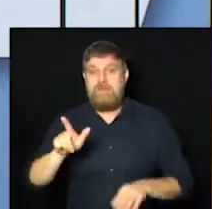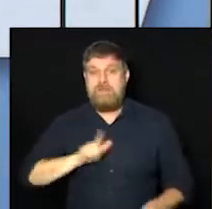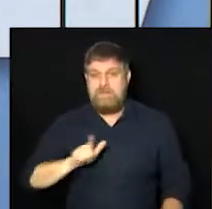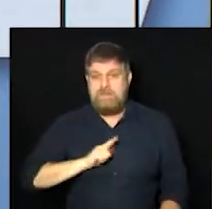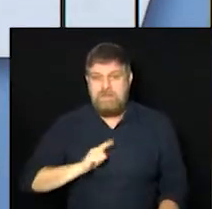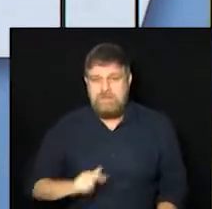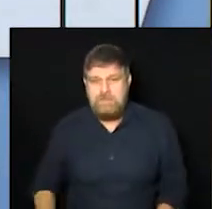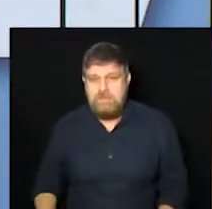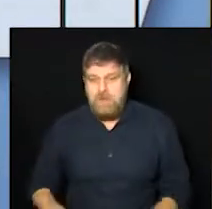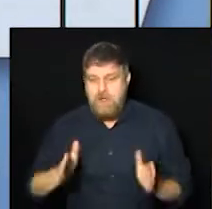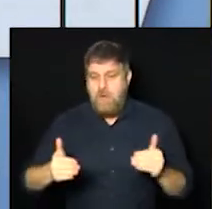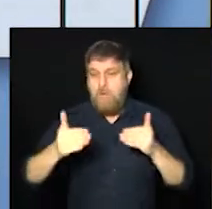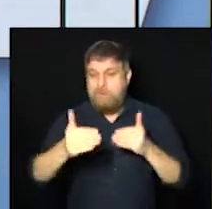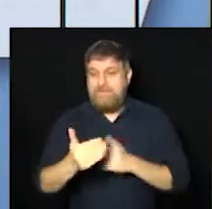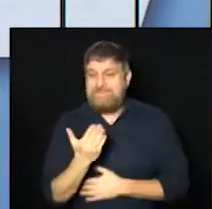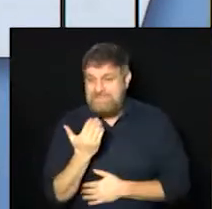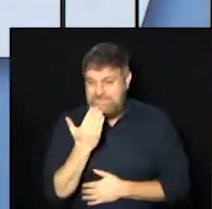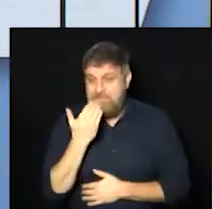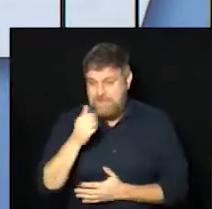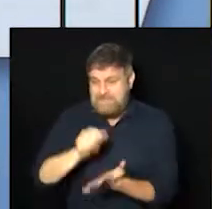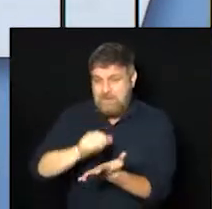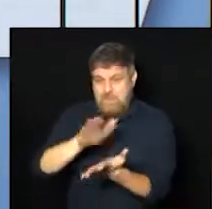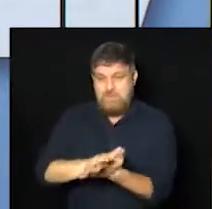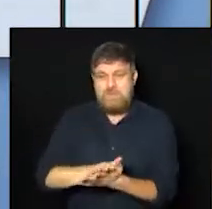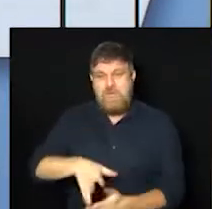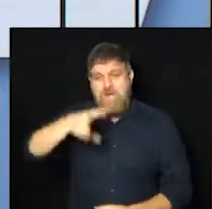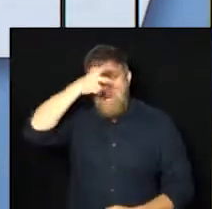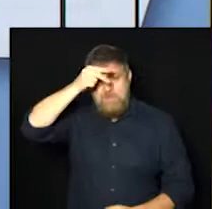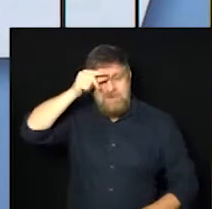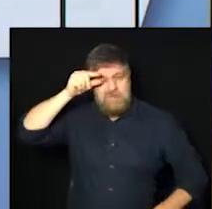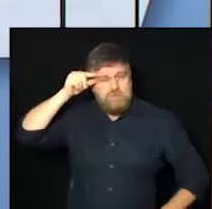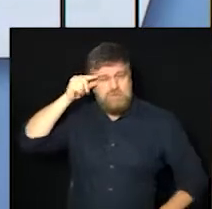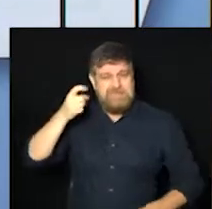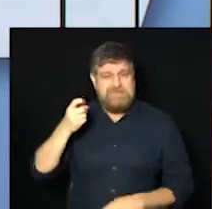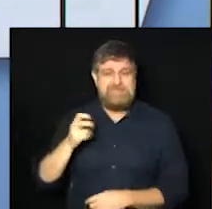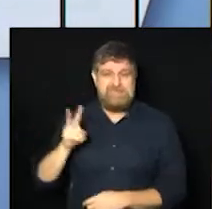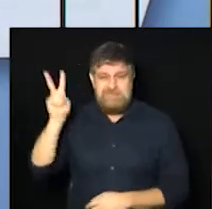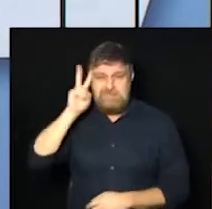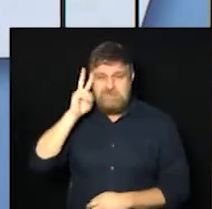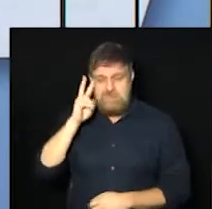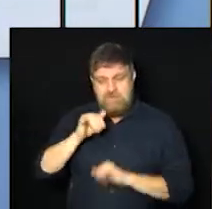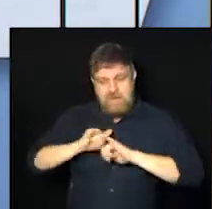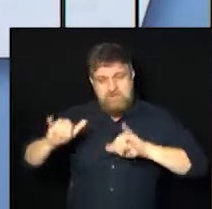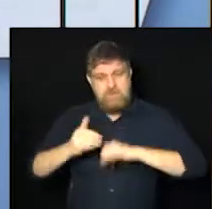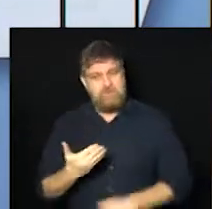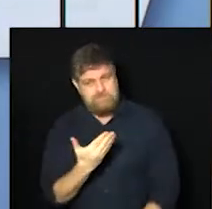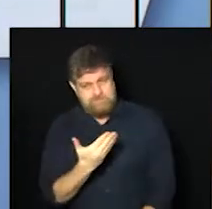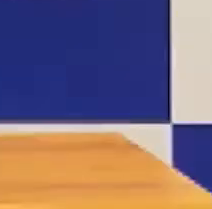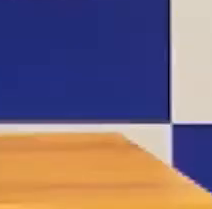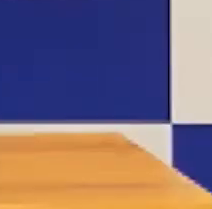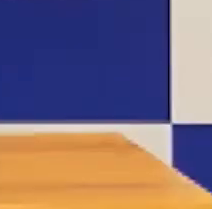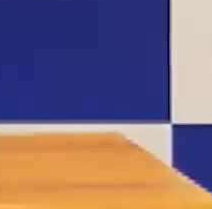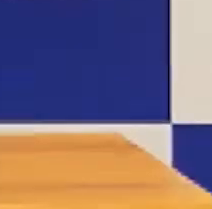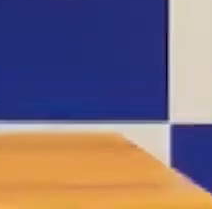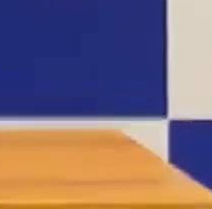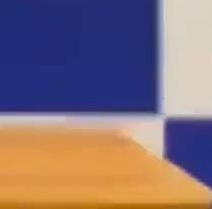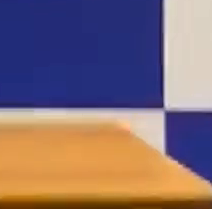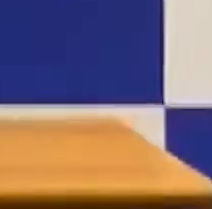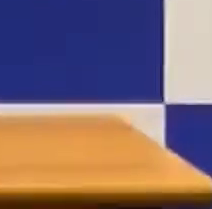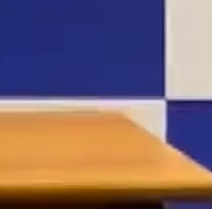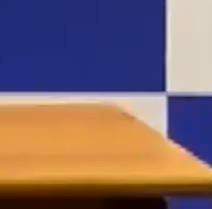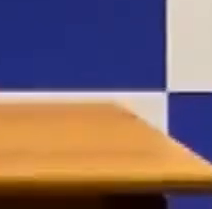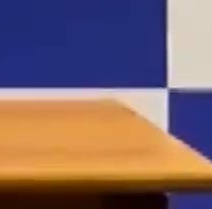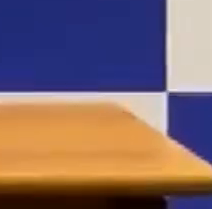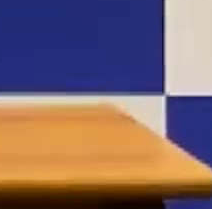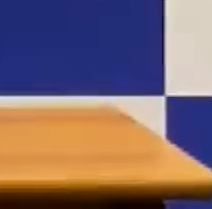peculiar de uma cesta básica. E o prefeito falou na última segunda-feira por que tomou essa decisão. Que se você